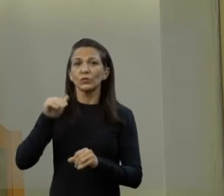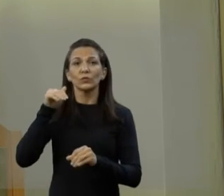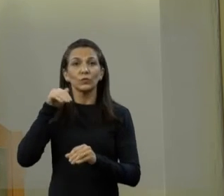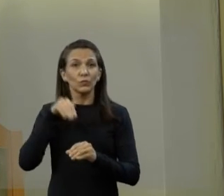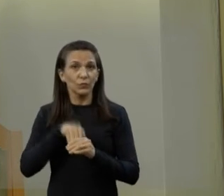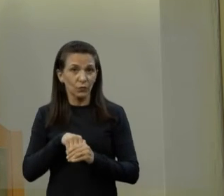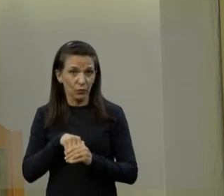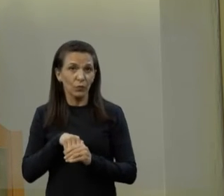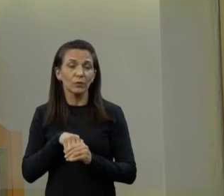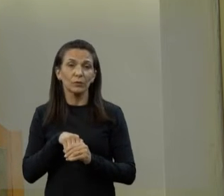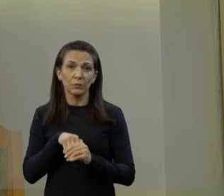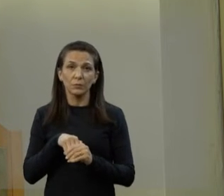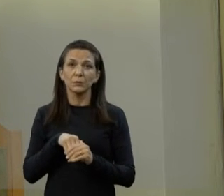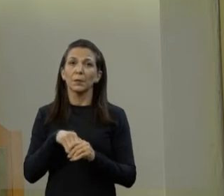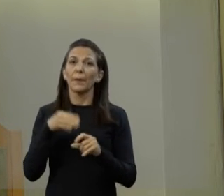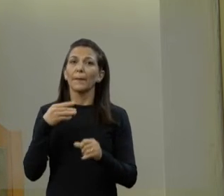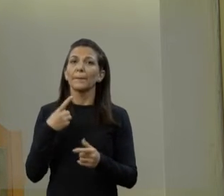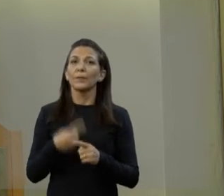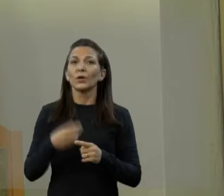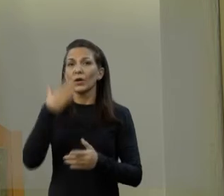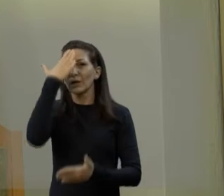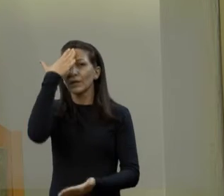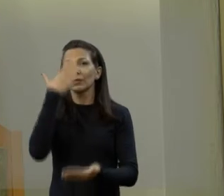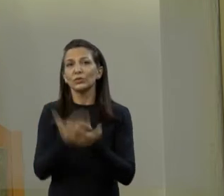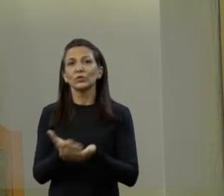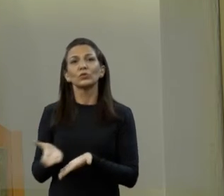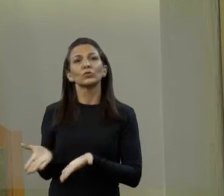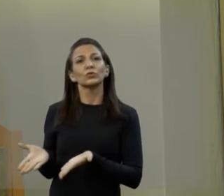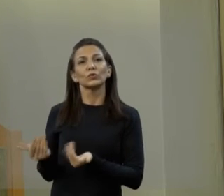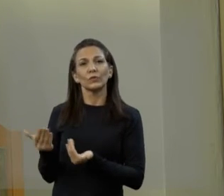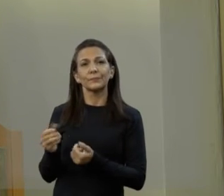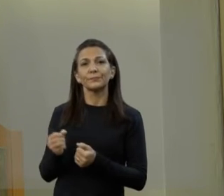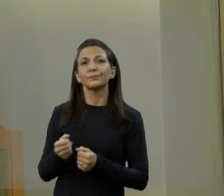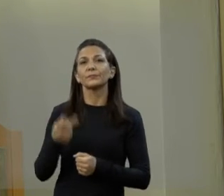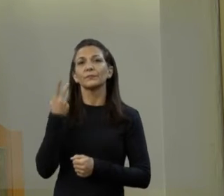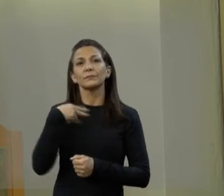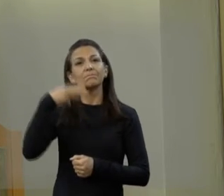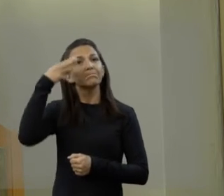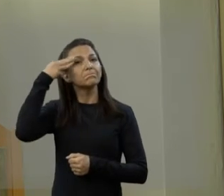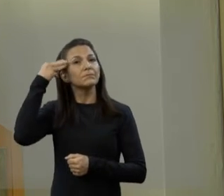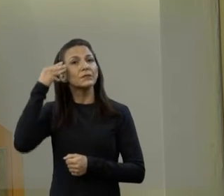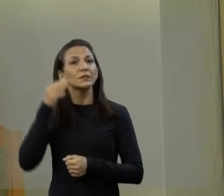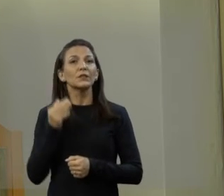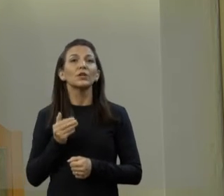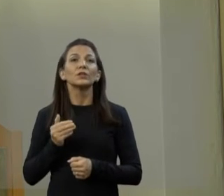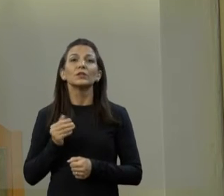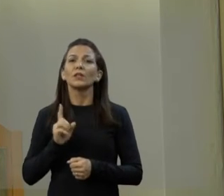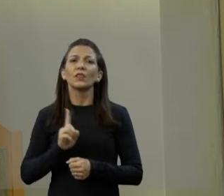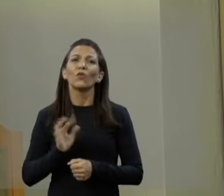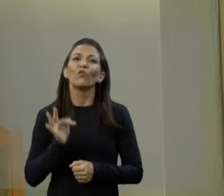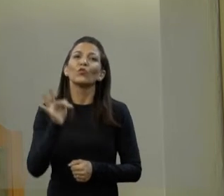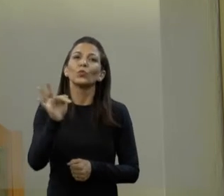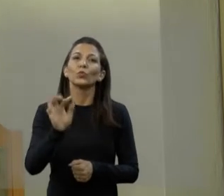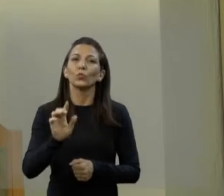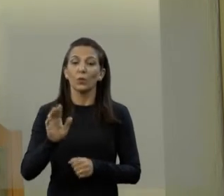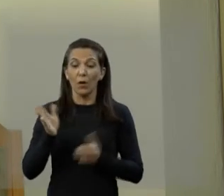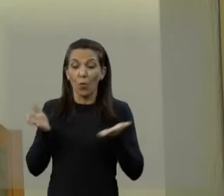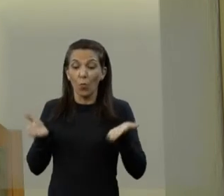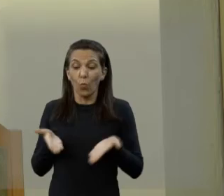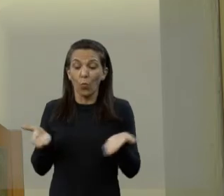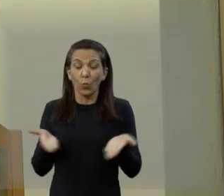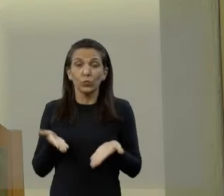completo nesse plano porque eu acredito na juventude como o bianco disse a juventude né futuro ela é presidente